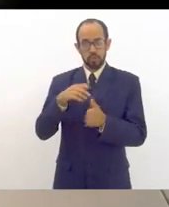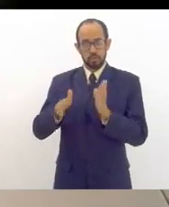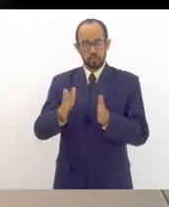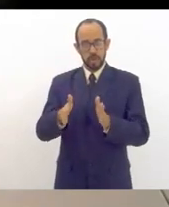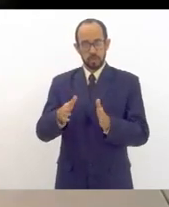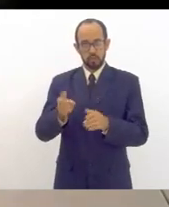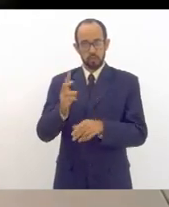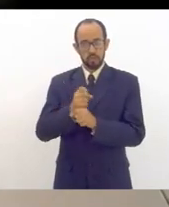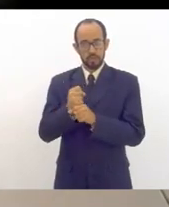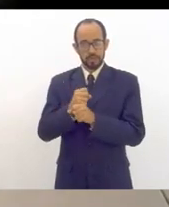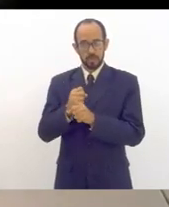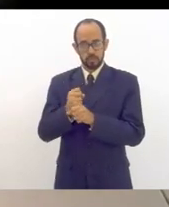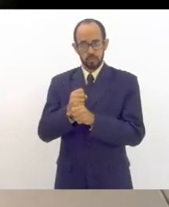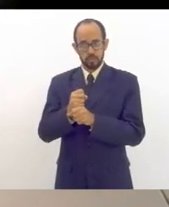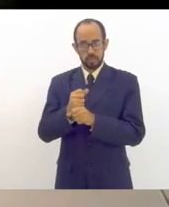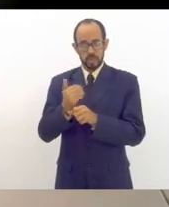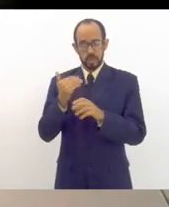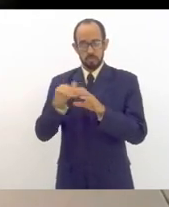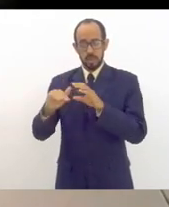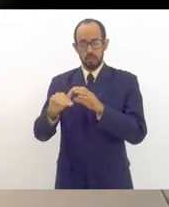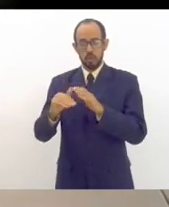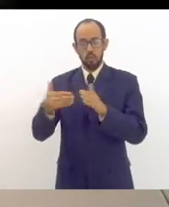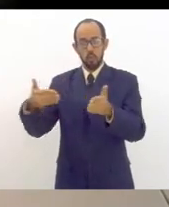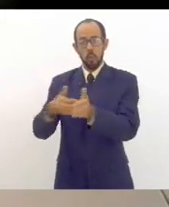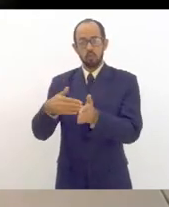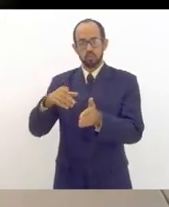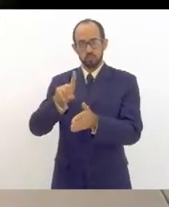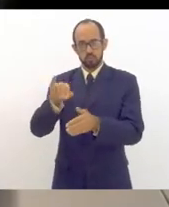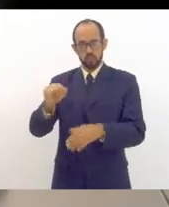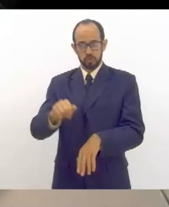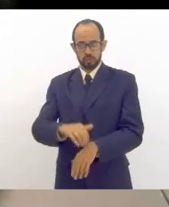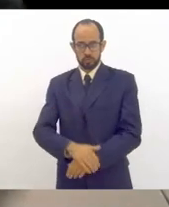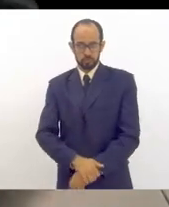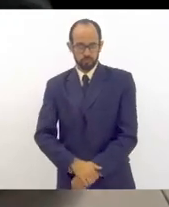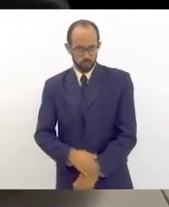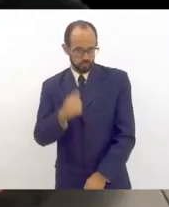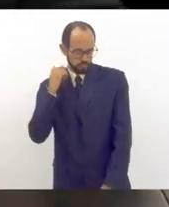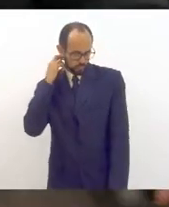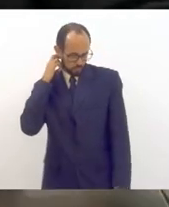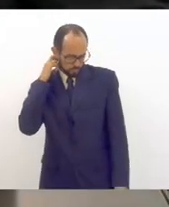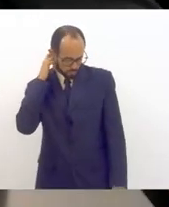isso e mandou no último dia do prazo. A verdade é essa também. Então, queria fazer só esse registro.